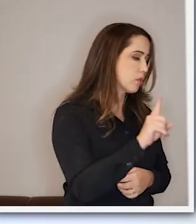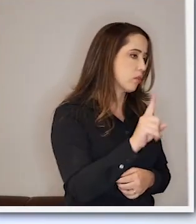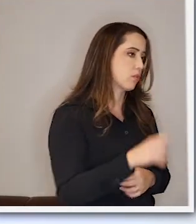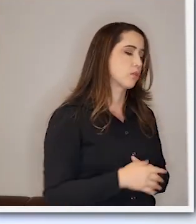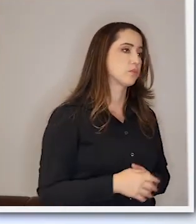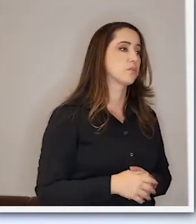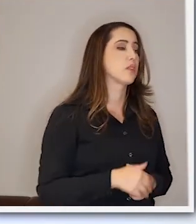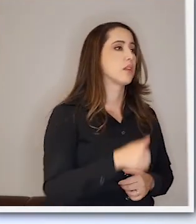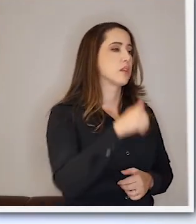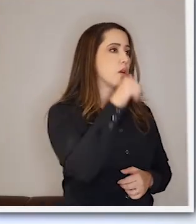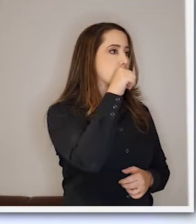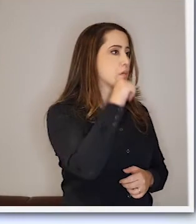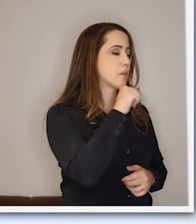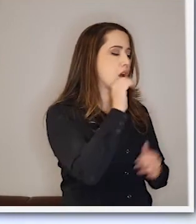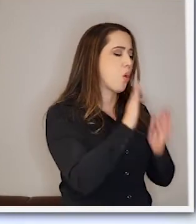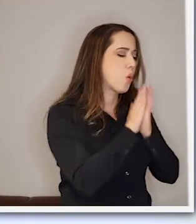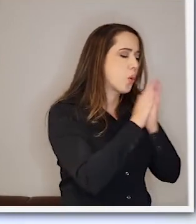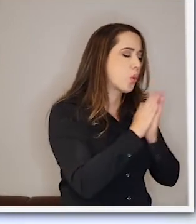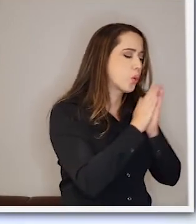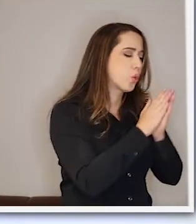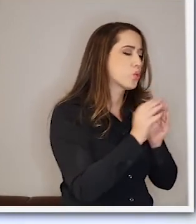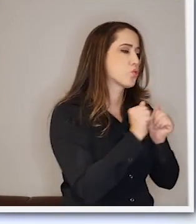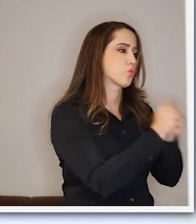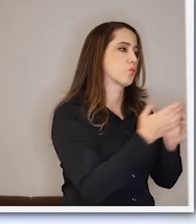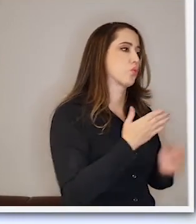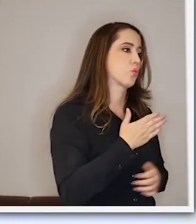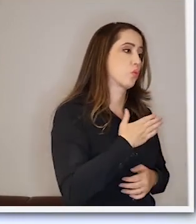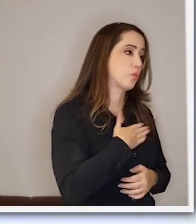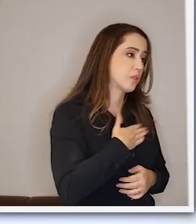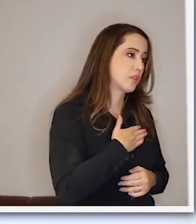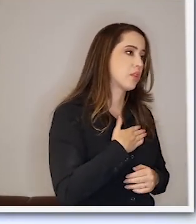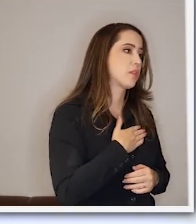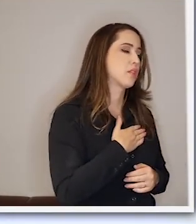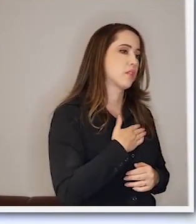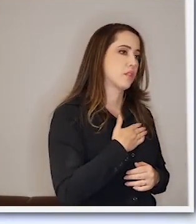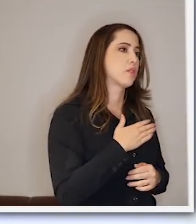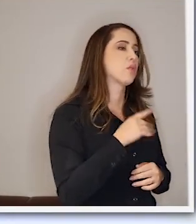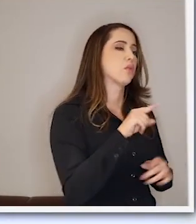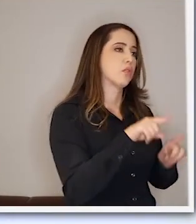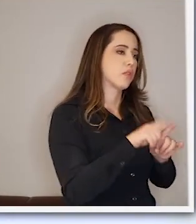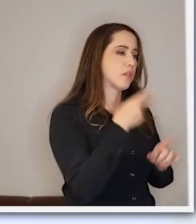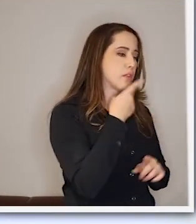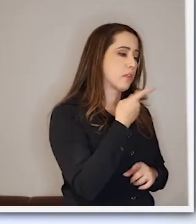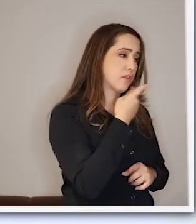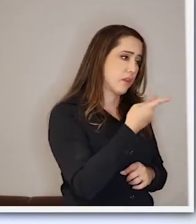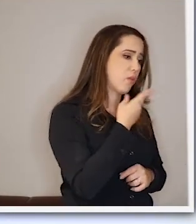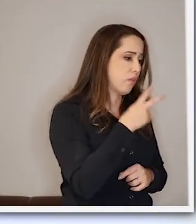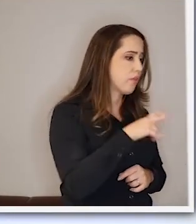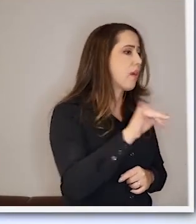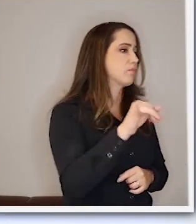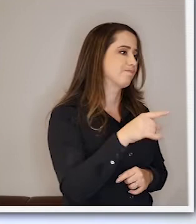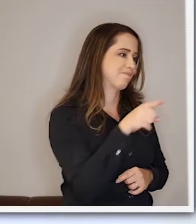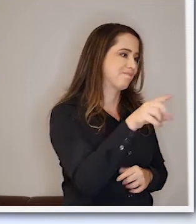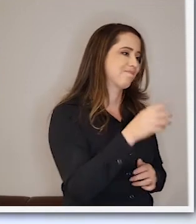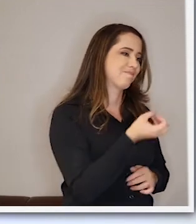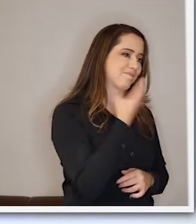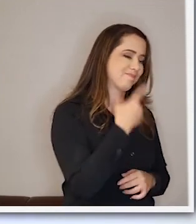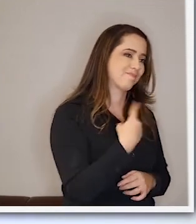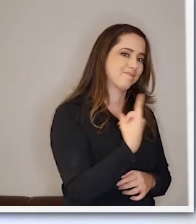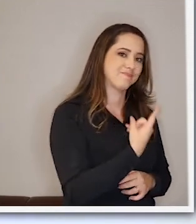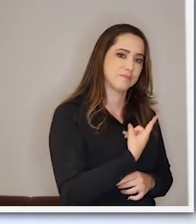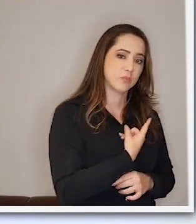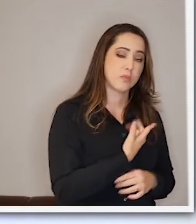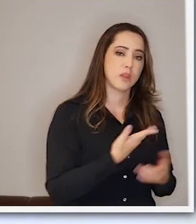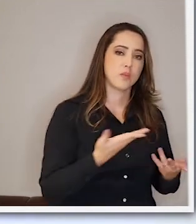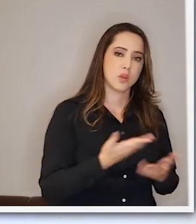disposição nessa guerra ou não. Então ela orou comigo, ela que orou, e ela disse: vai.